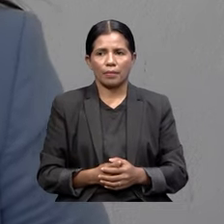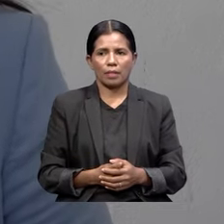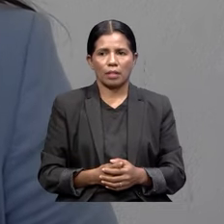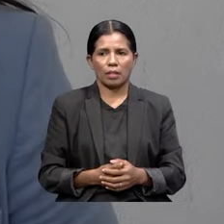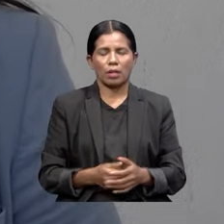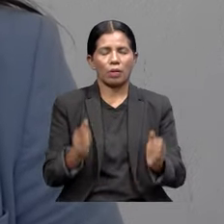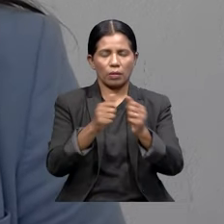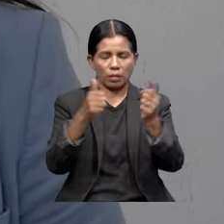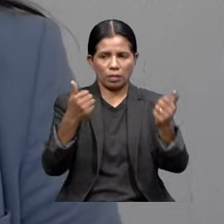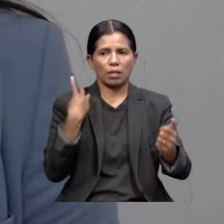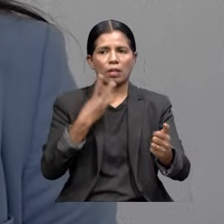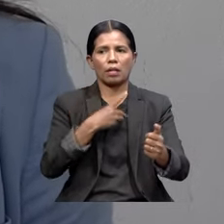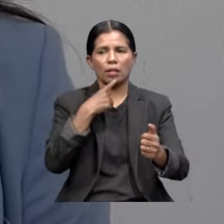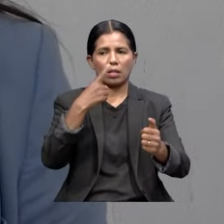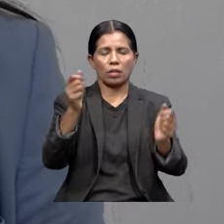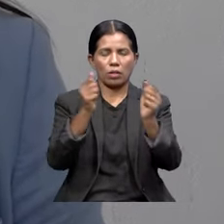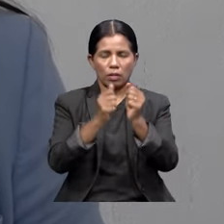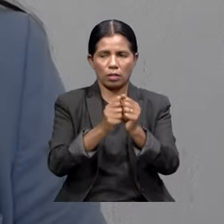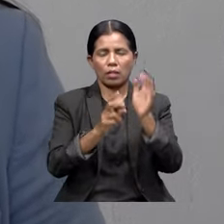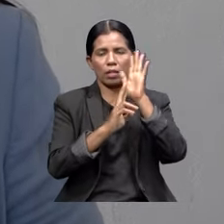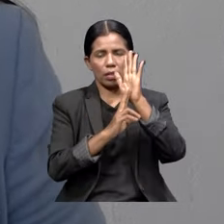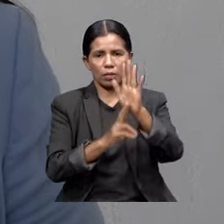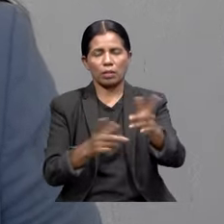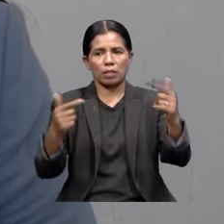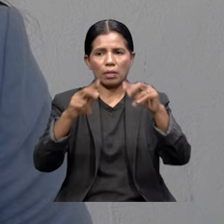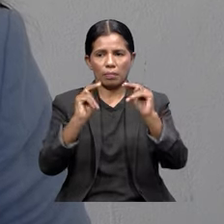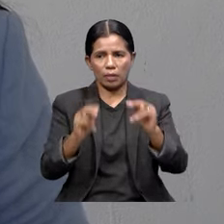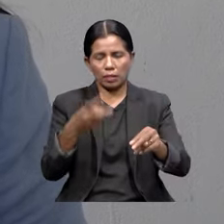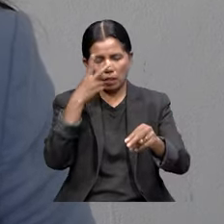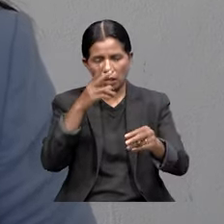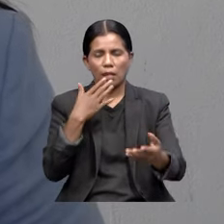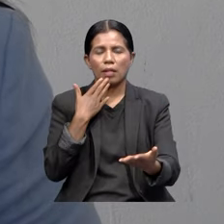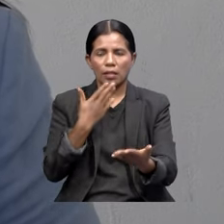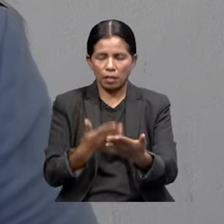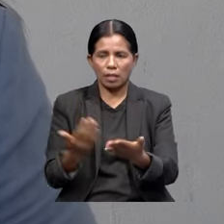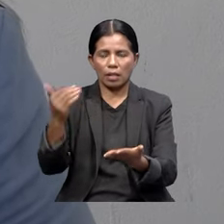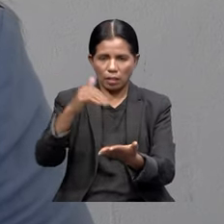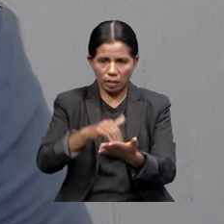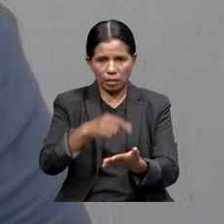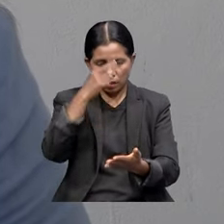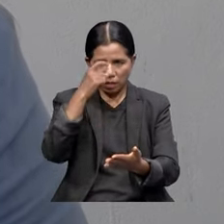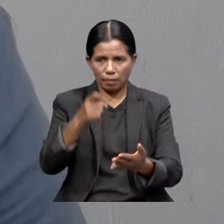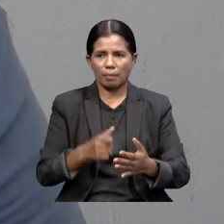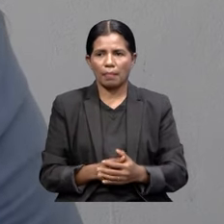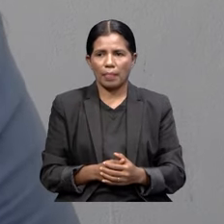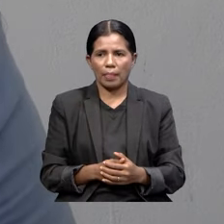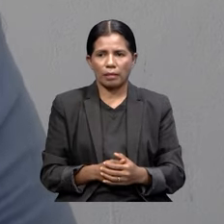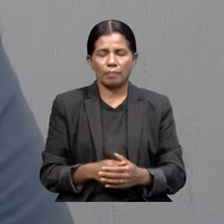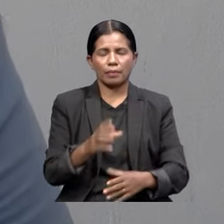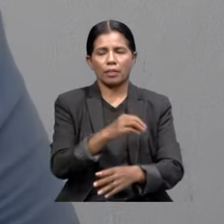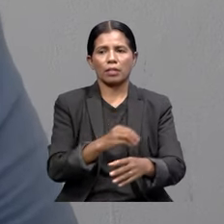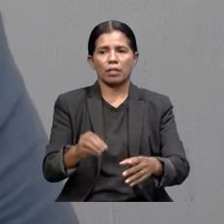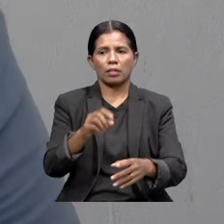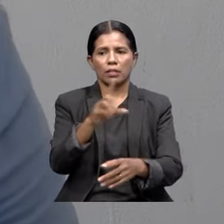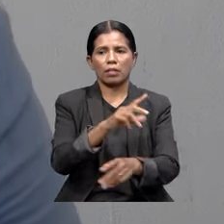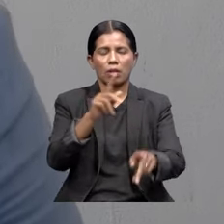pode nem uma que te cata, ho de no relator se não mais precisa hare di dia que fale, tamba um cêntimo né, o